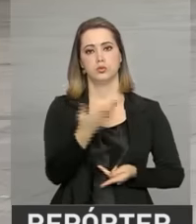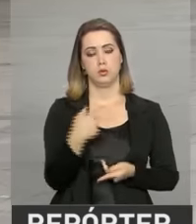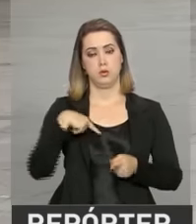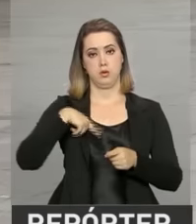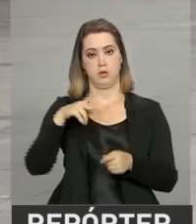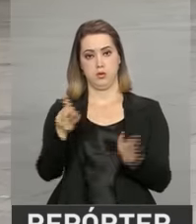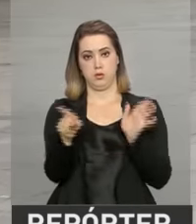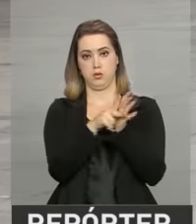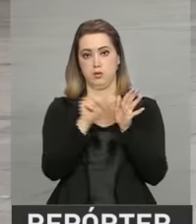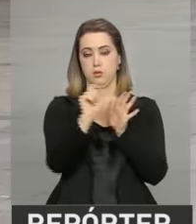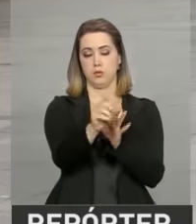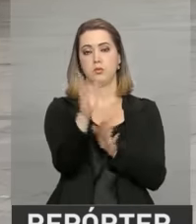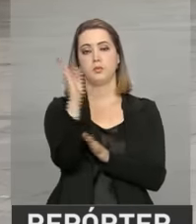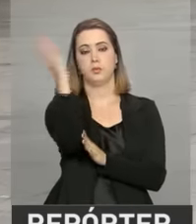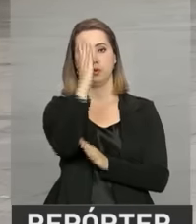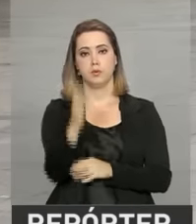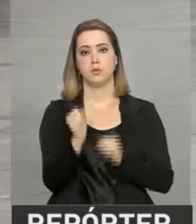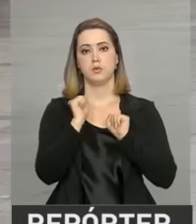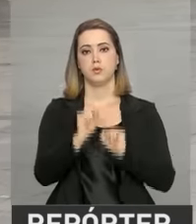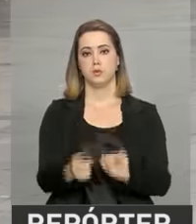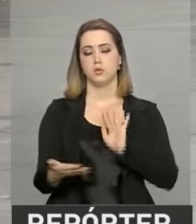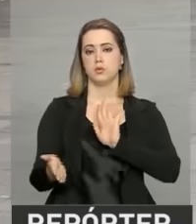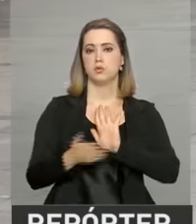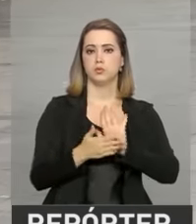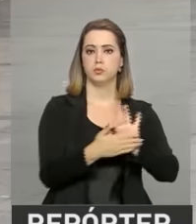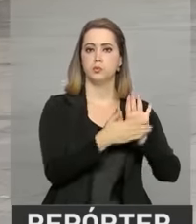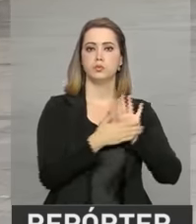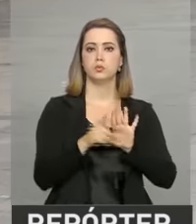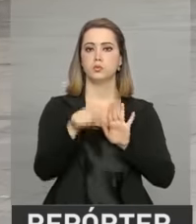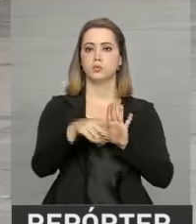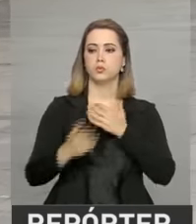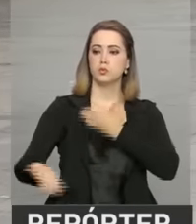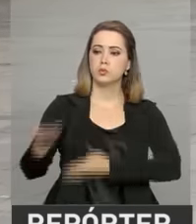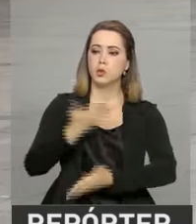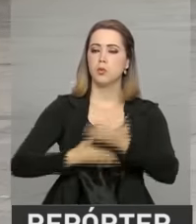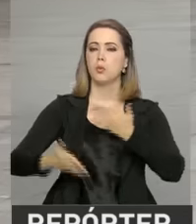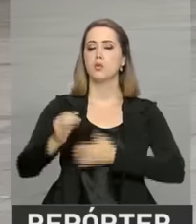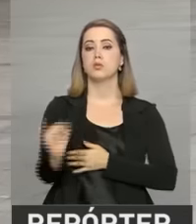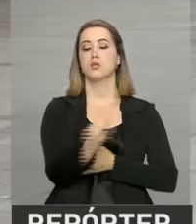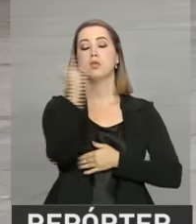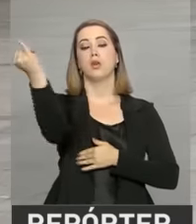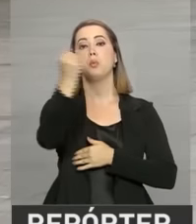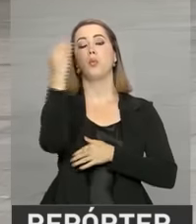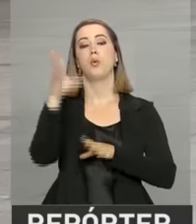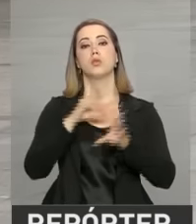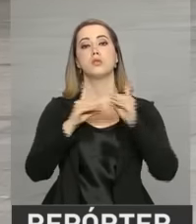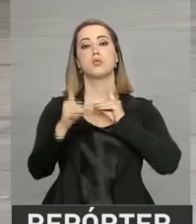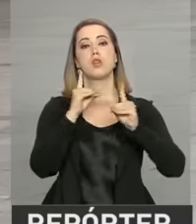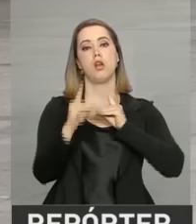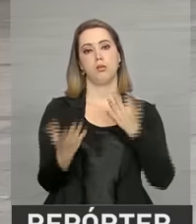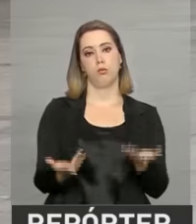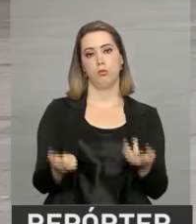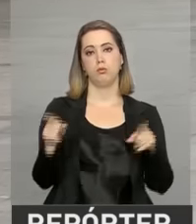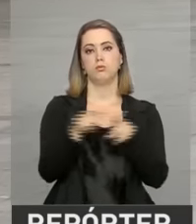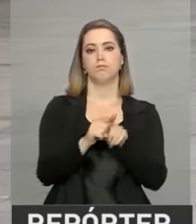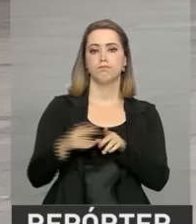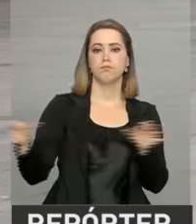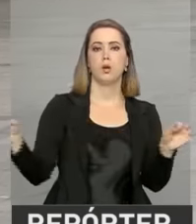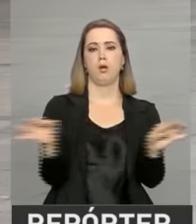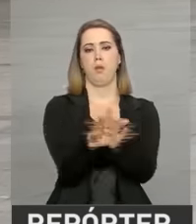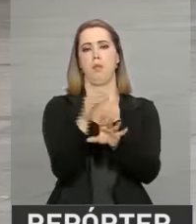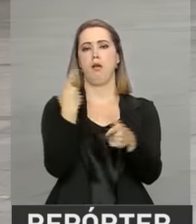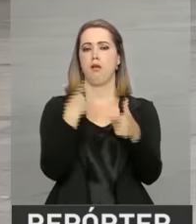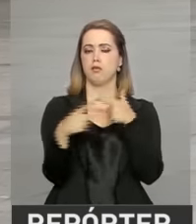papel que o Brasil pode desempenhar, o de demonstrar a importância do diálogo, demonstrar para o mundo a importância do diálogo para a